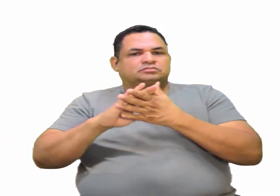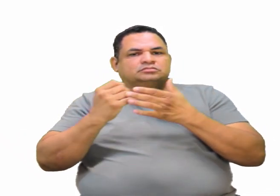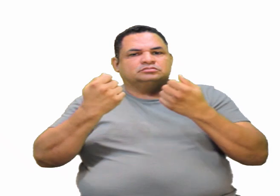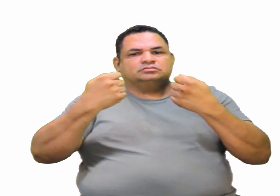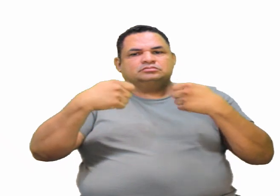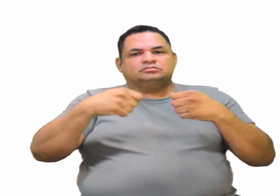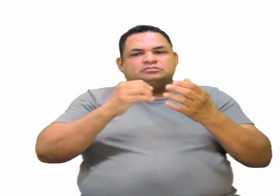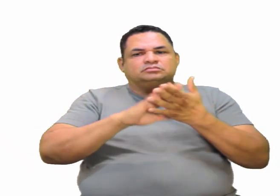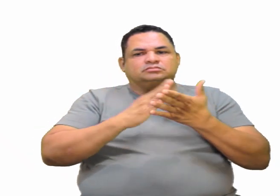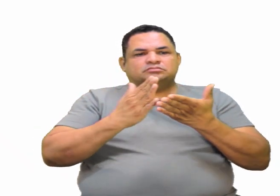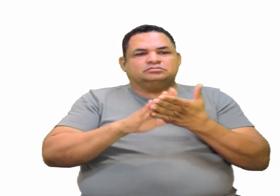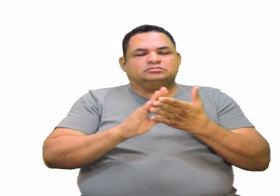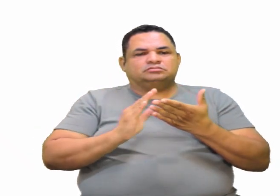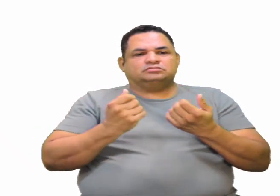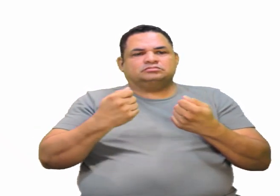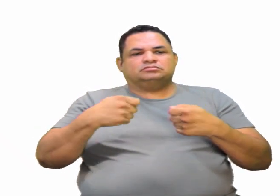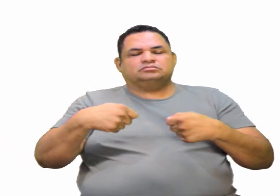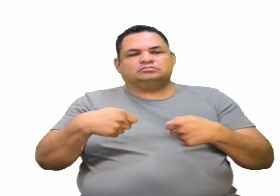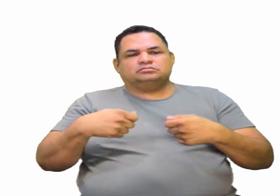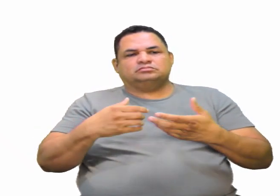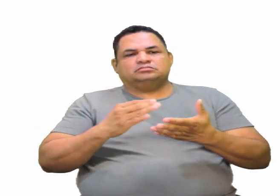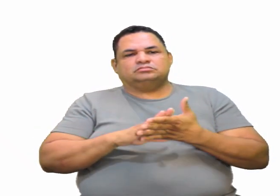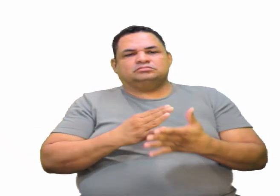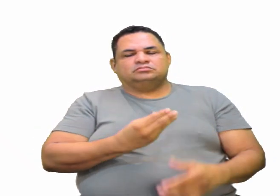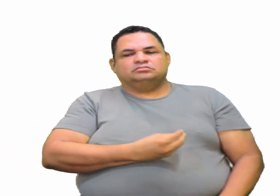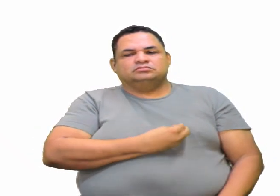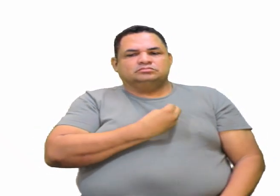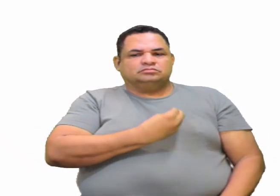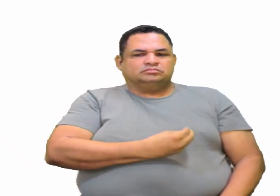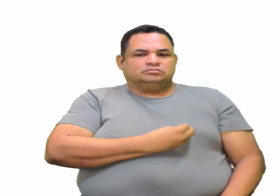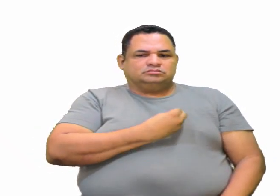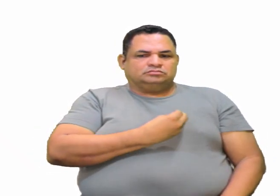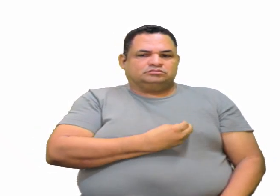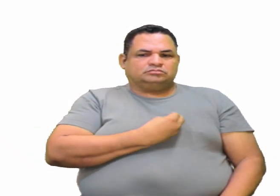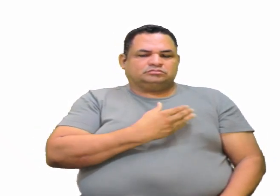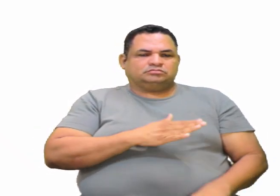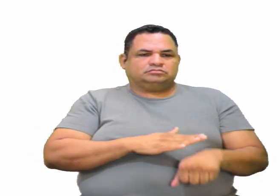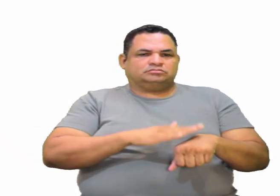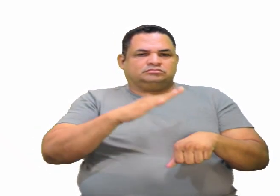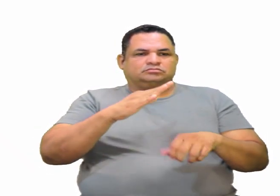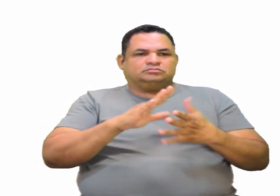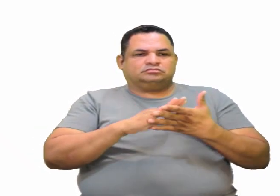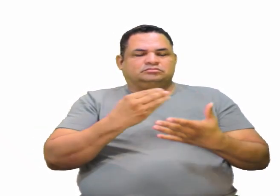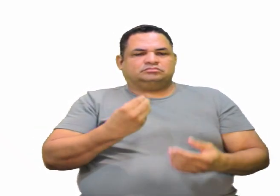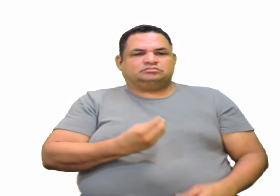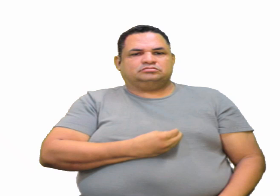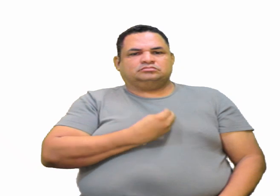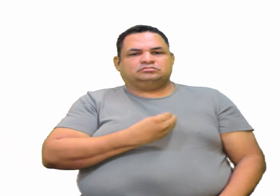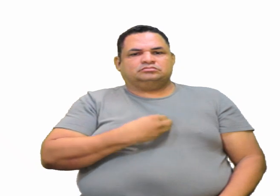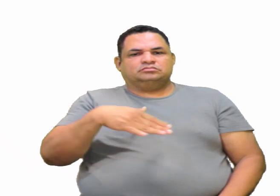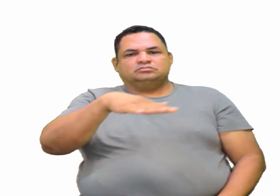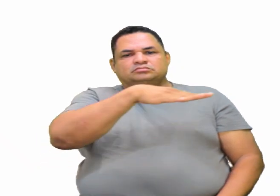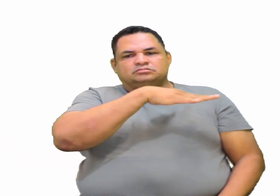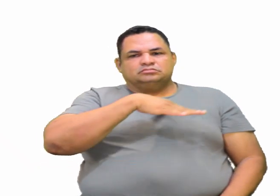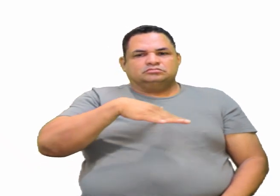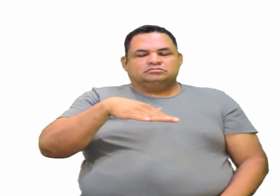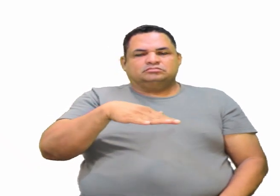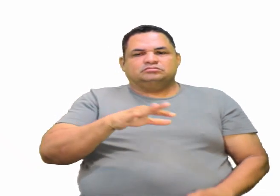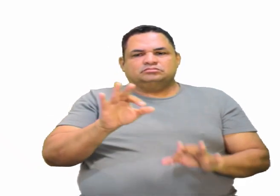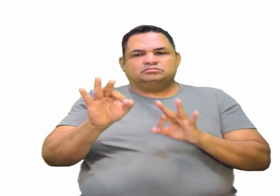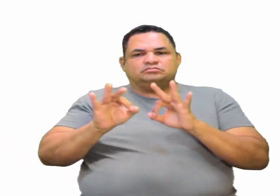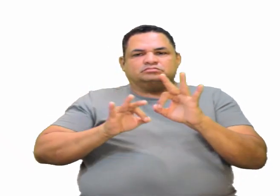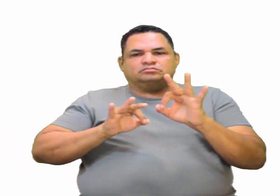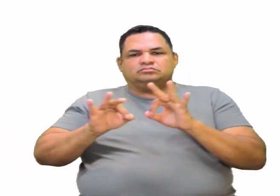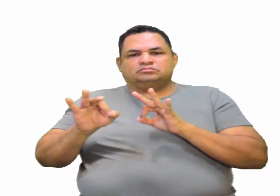que lhes possibilitaram maiores chances de sobrevivência no meio